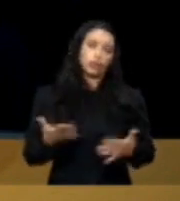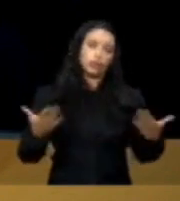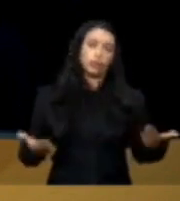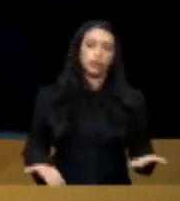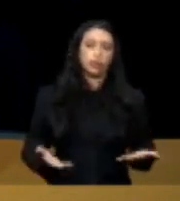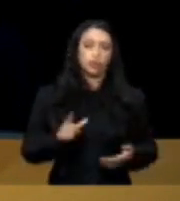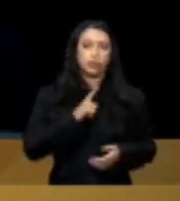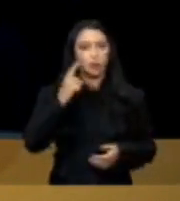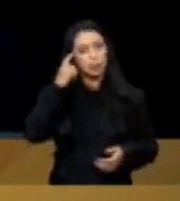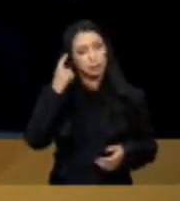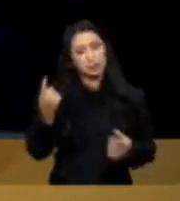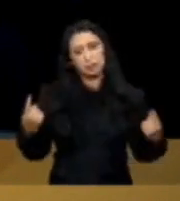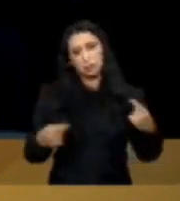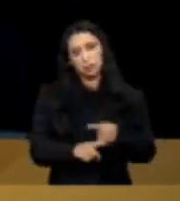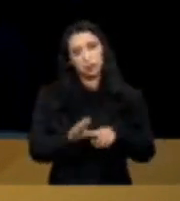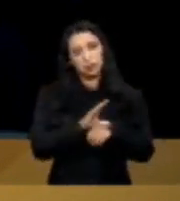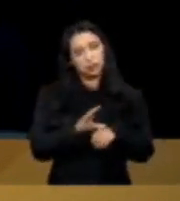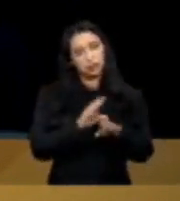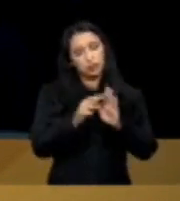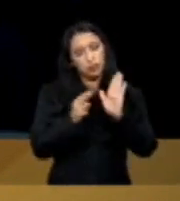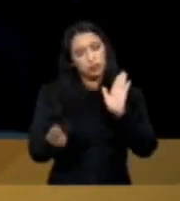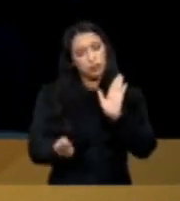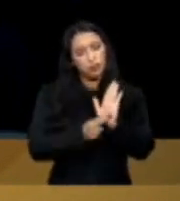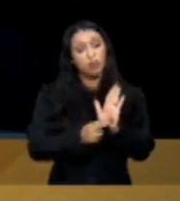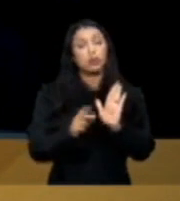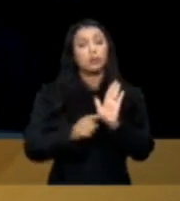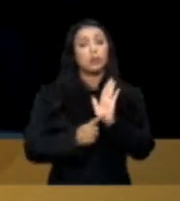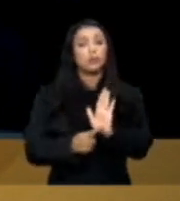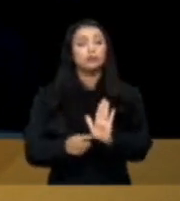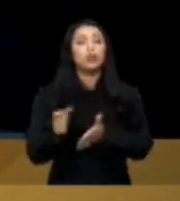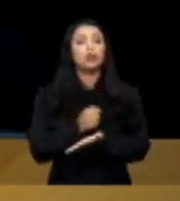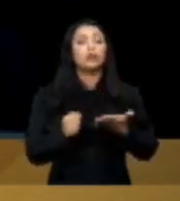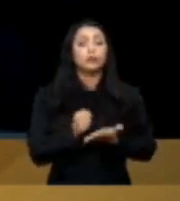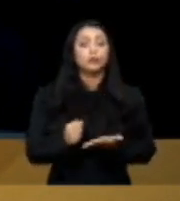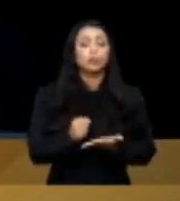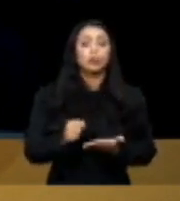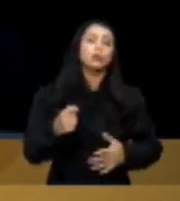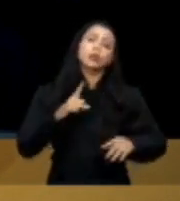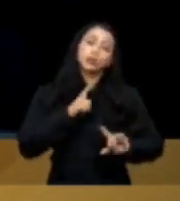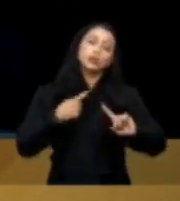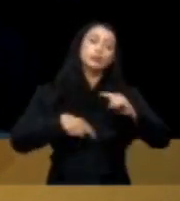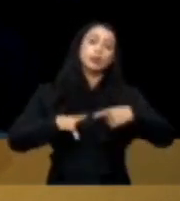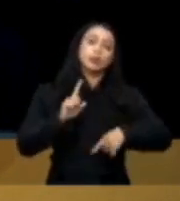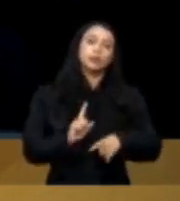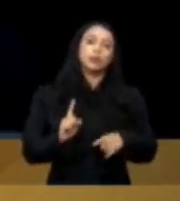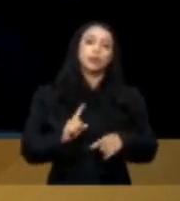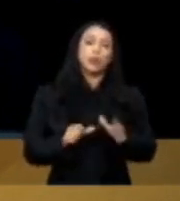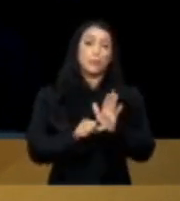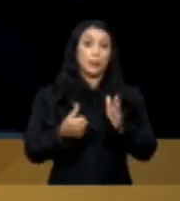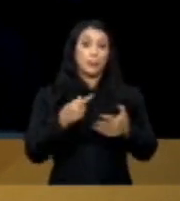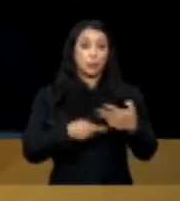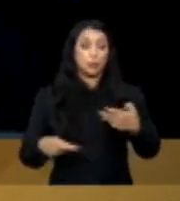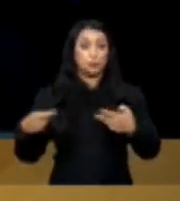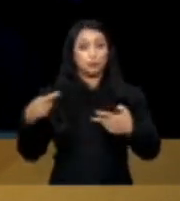haver inconstitucionalidade na previsão normativa, aplicando-se aqui a fundamentação que desenvolvemos em relação ao primeiro recurso